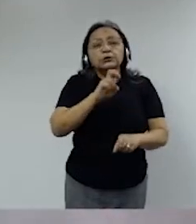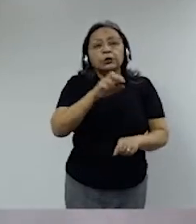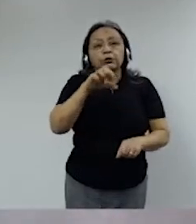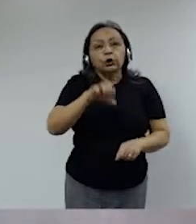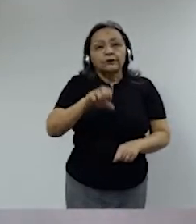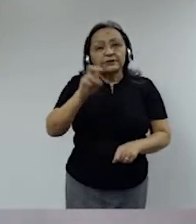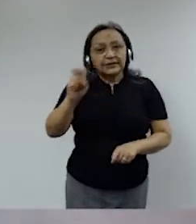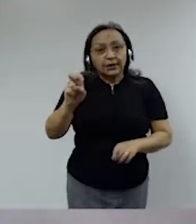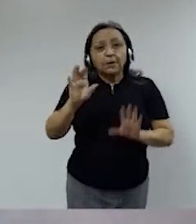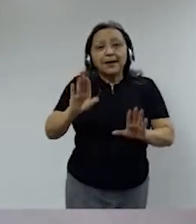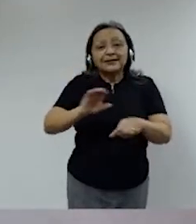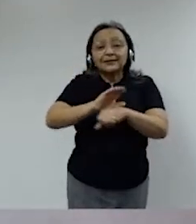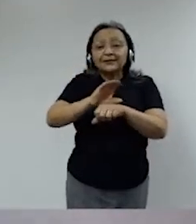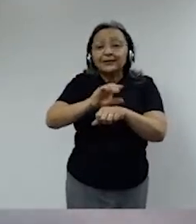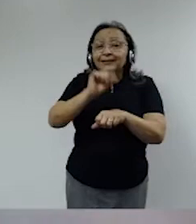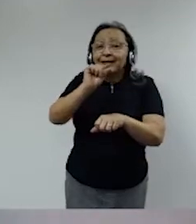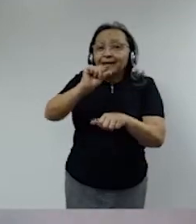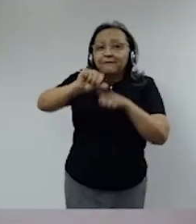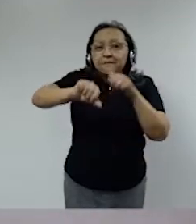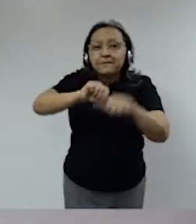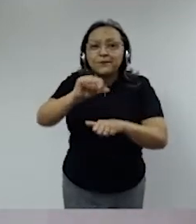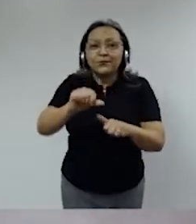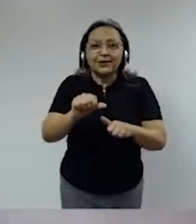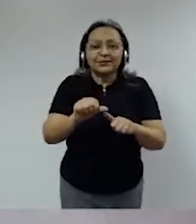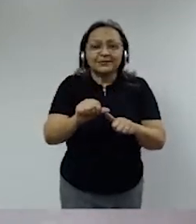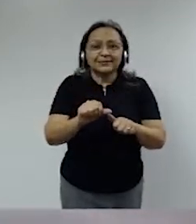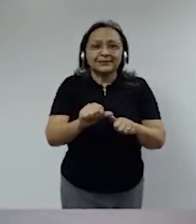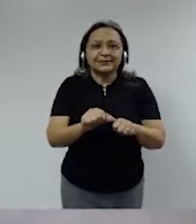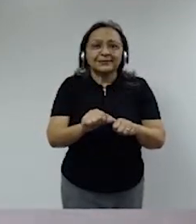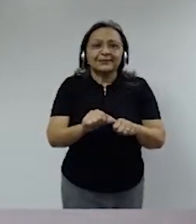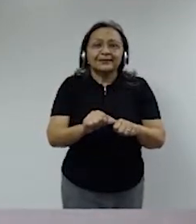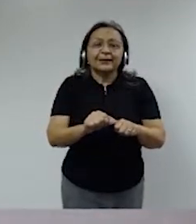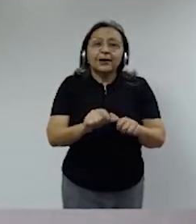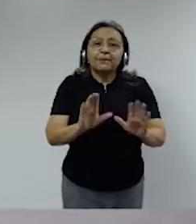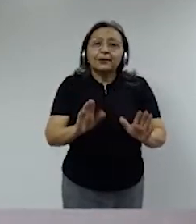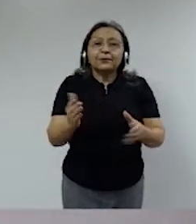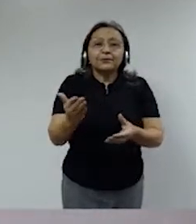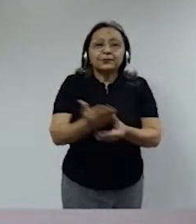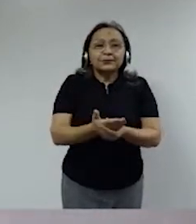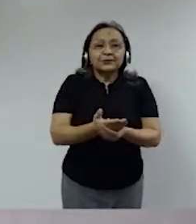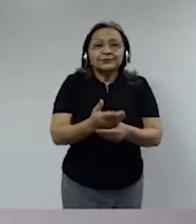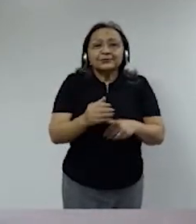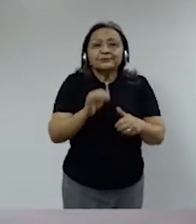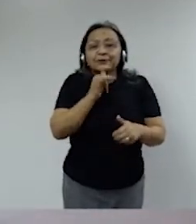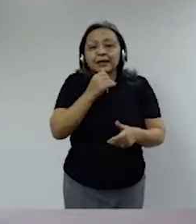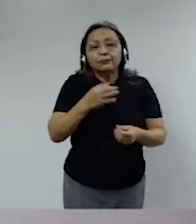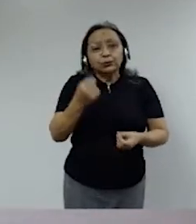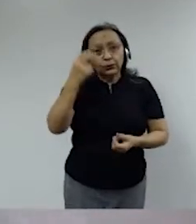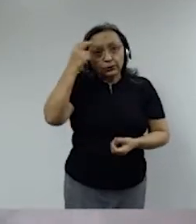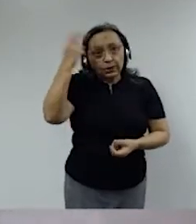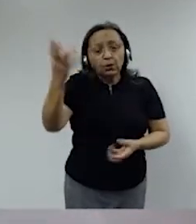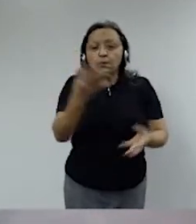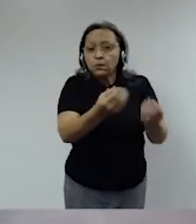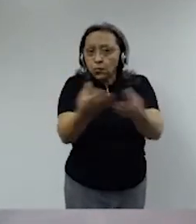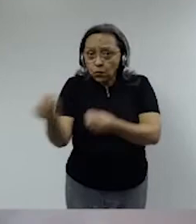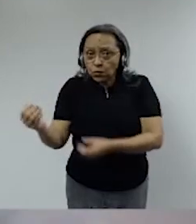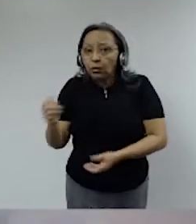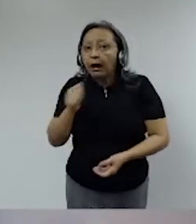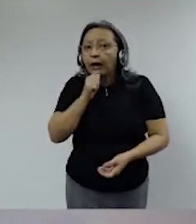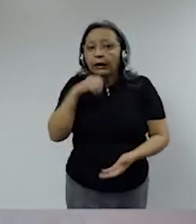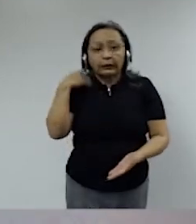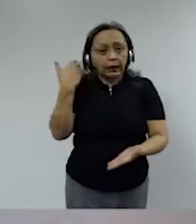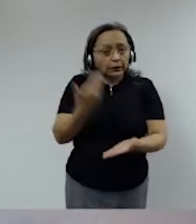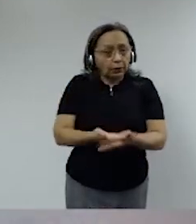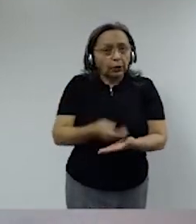uma mudança, só que, né? E aí voltando lá no Chase, o processo é um fenômeno cultural e muitos ainda insistem em